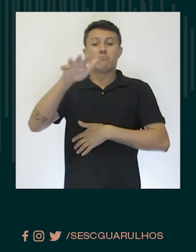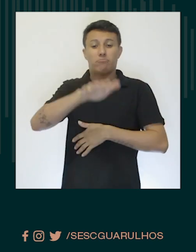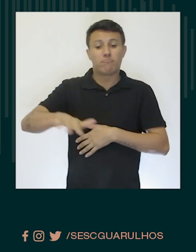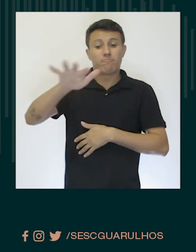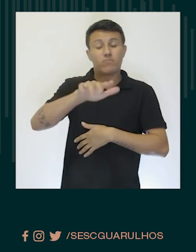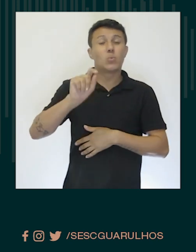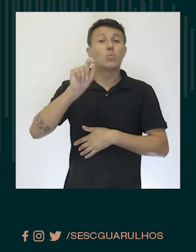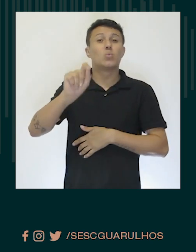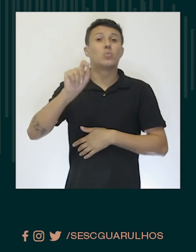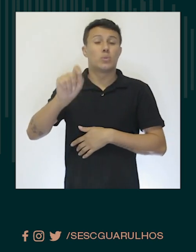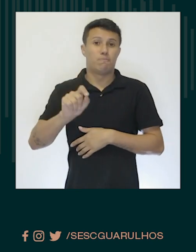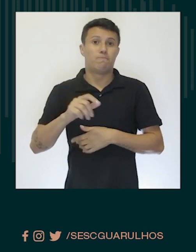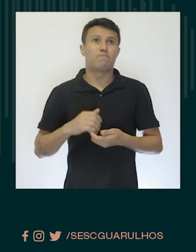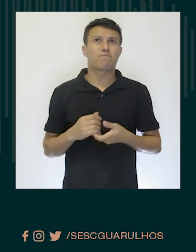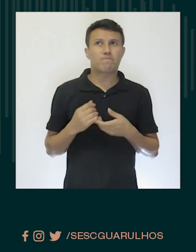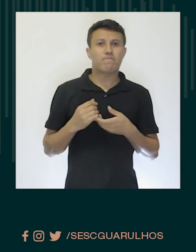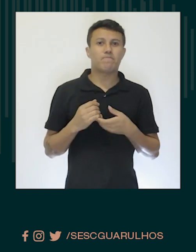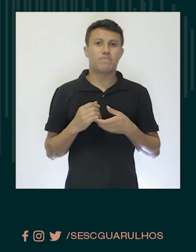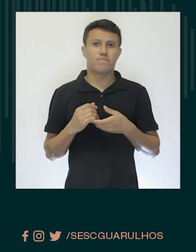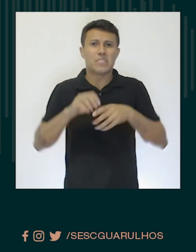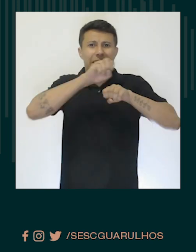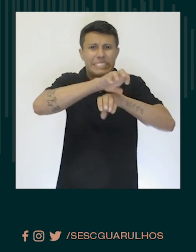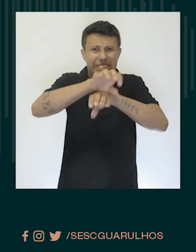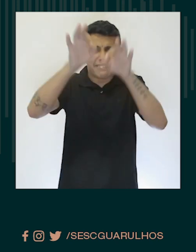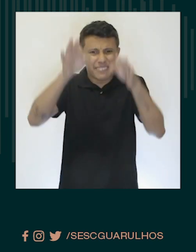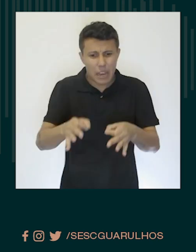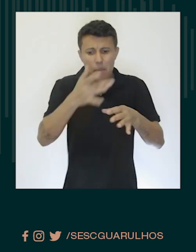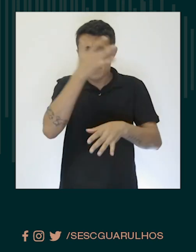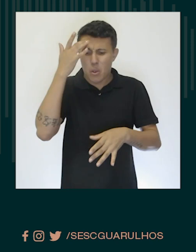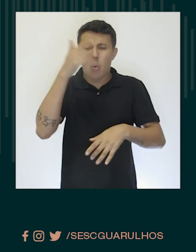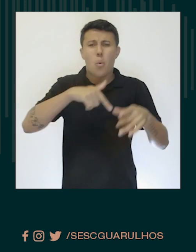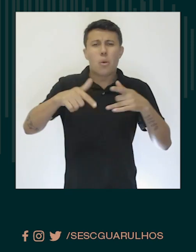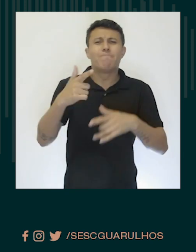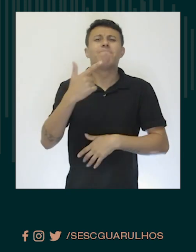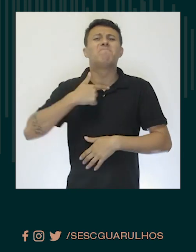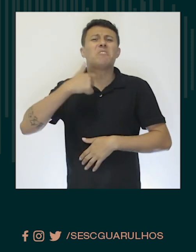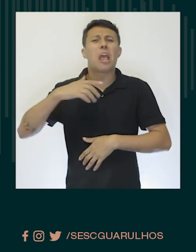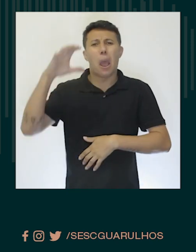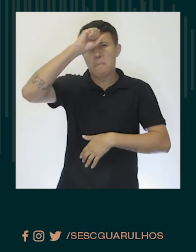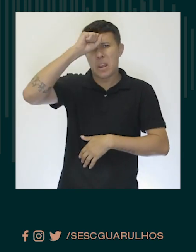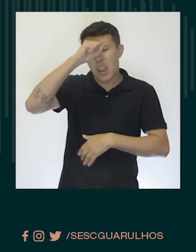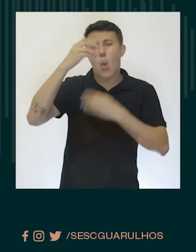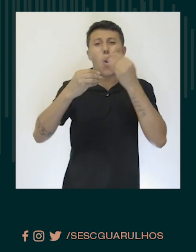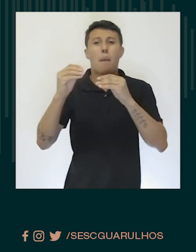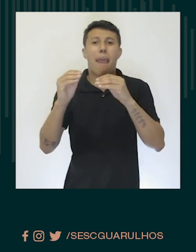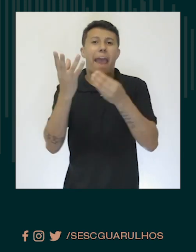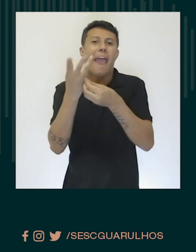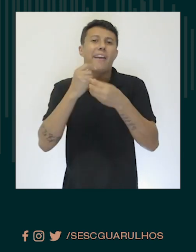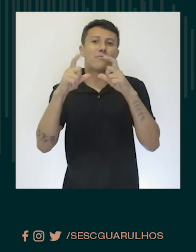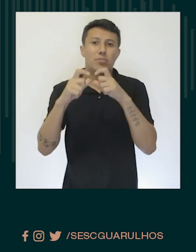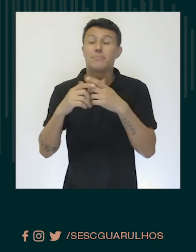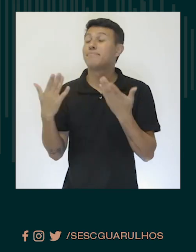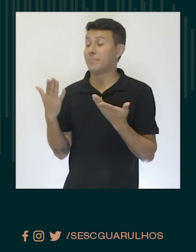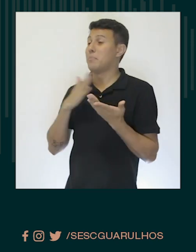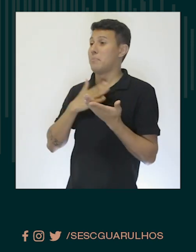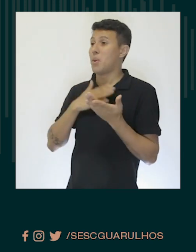de ensino mesmo, né, para a galera que está a fim de saber um pouco mais sobre a área e tal. Então, para quem está começando, eu vou indicar o SESC, que tem